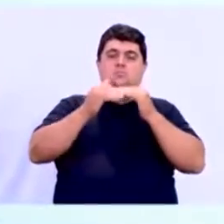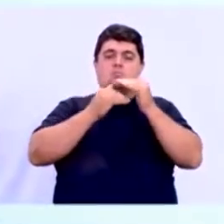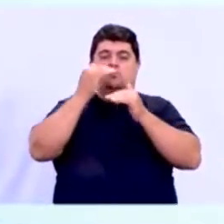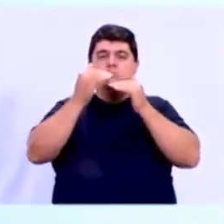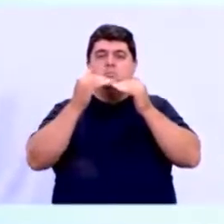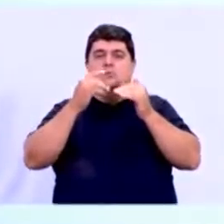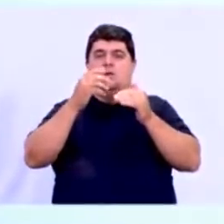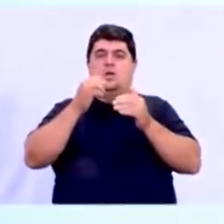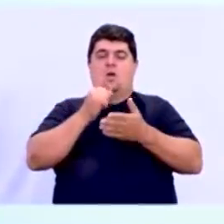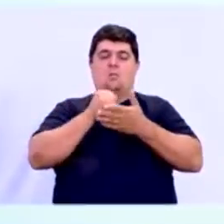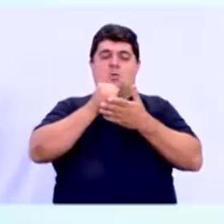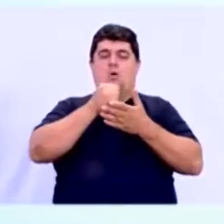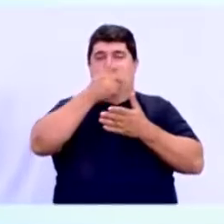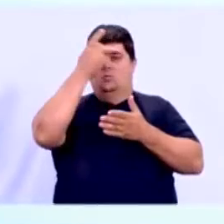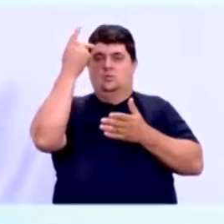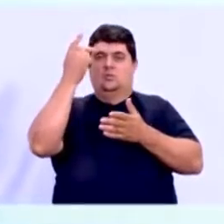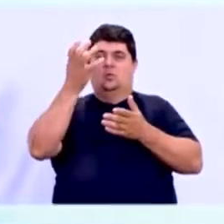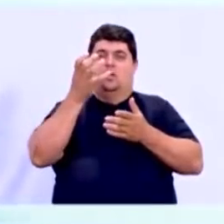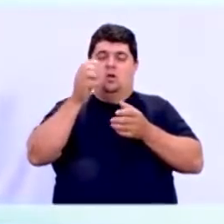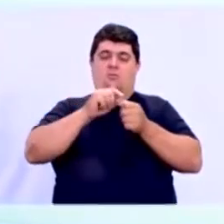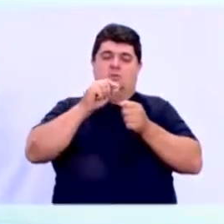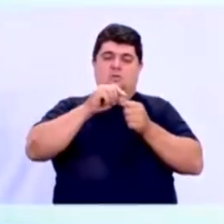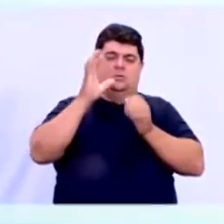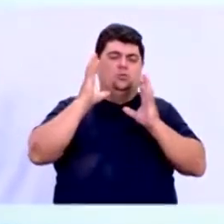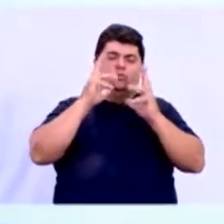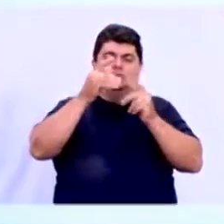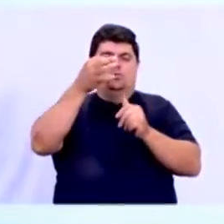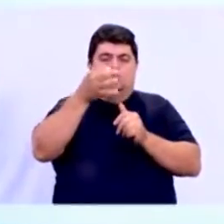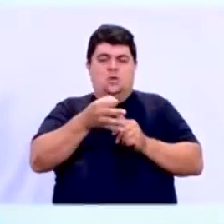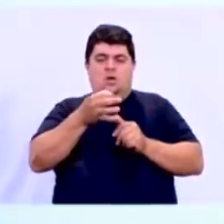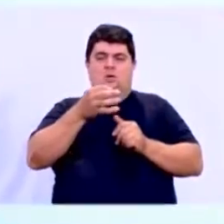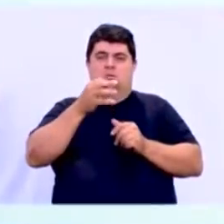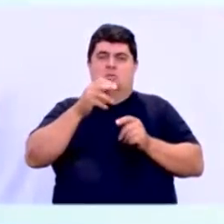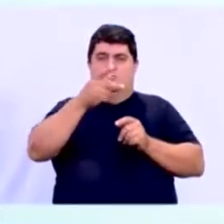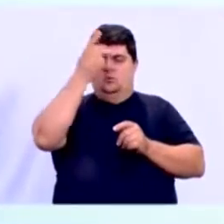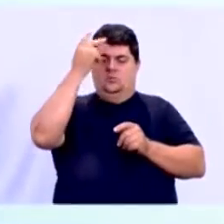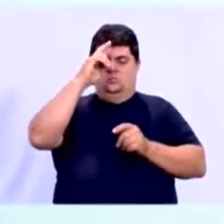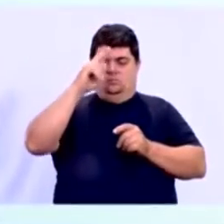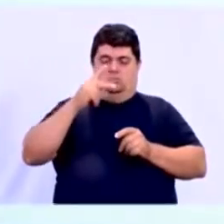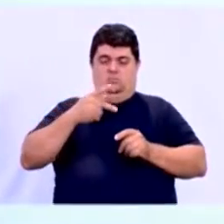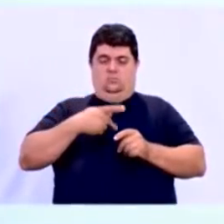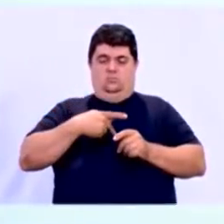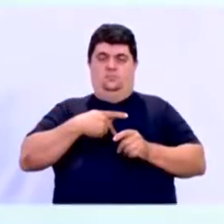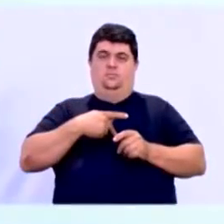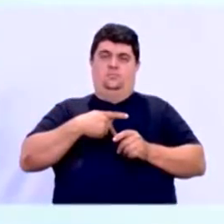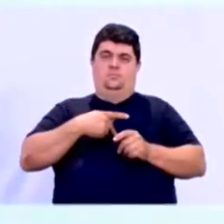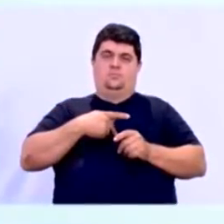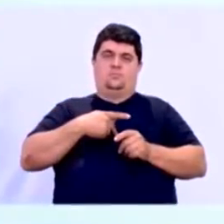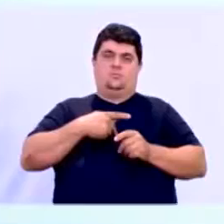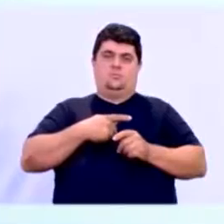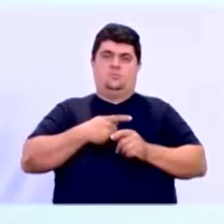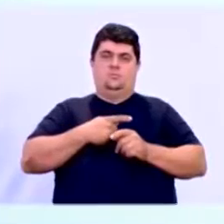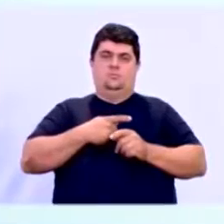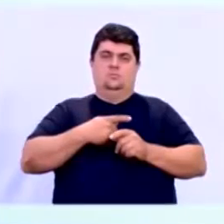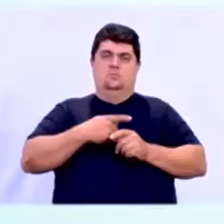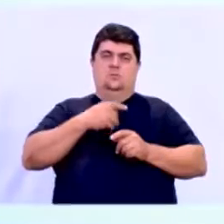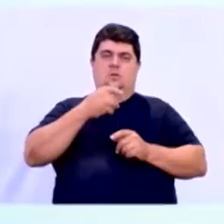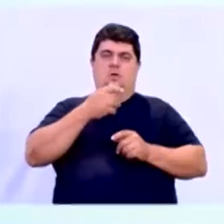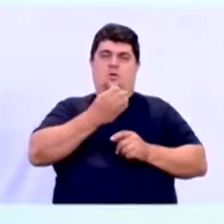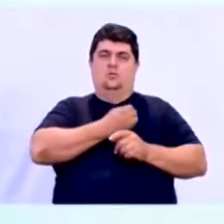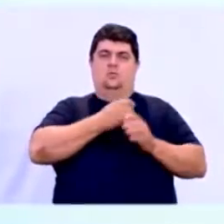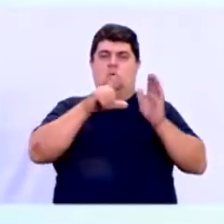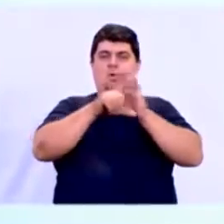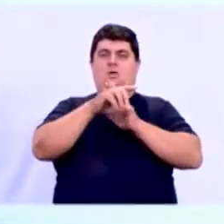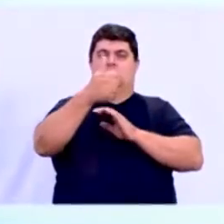o empreendedorismo, né? O empreendedor individual, ele já veio, né? Que é a lei 128,